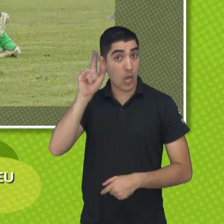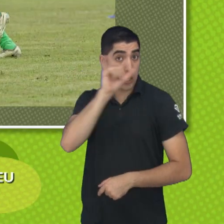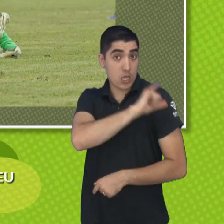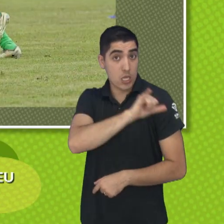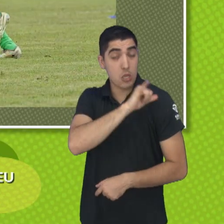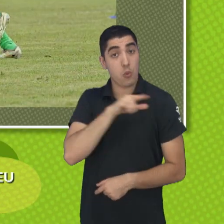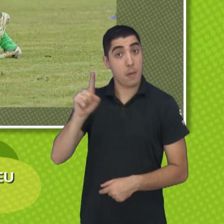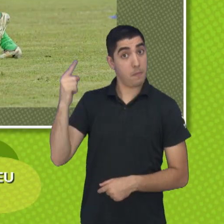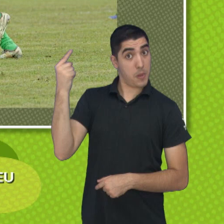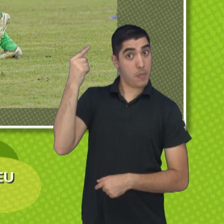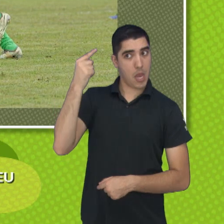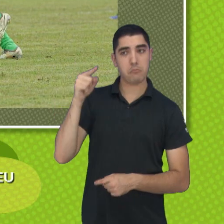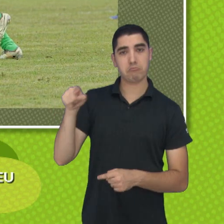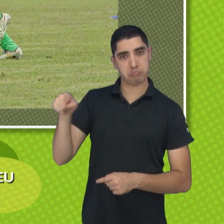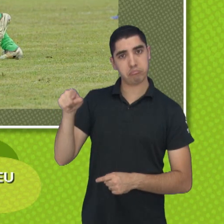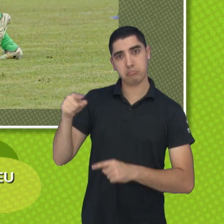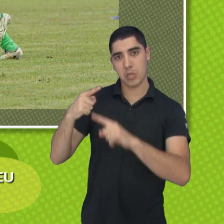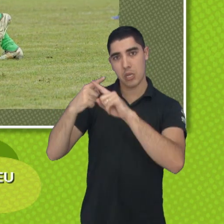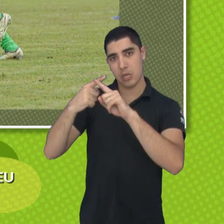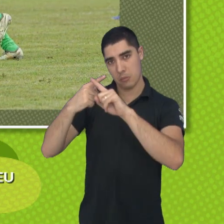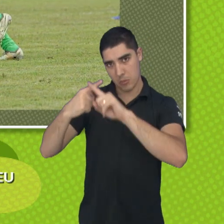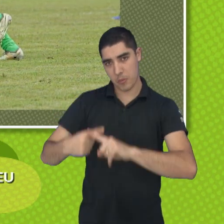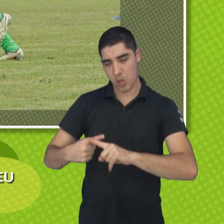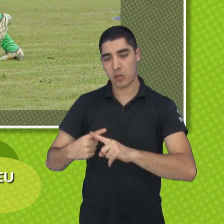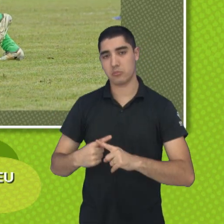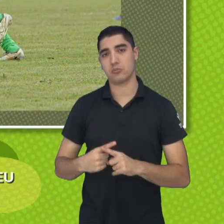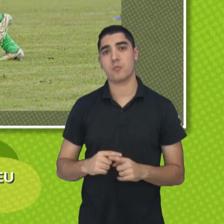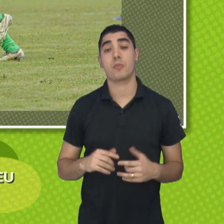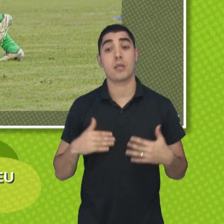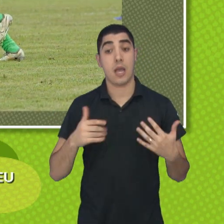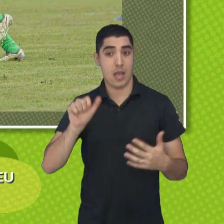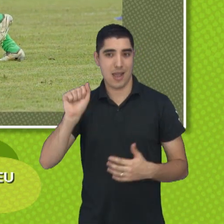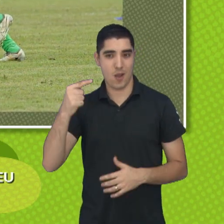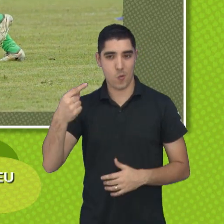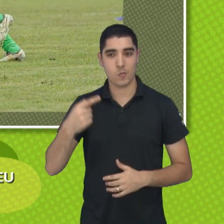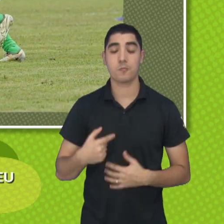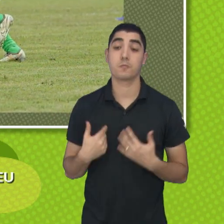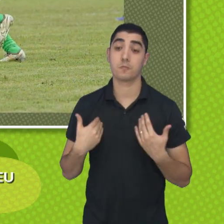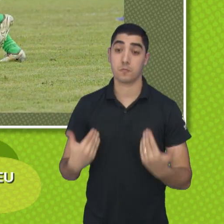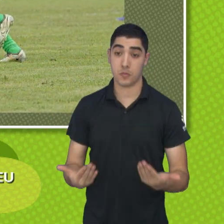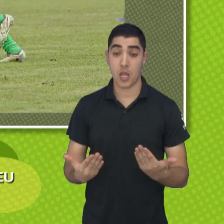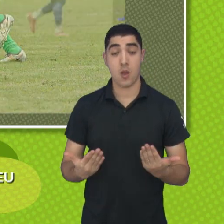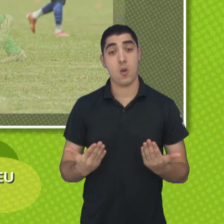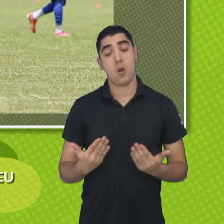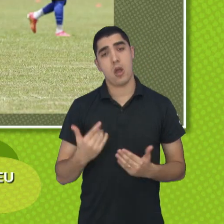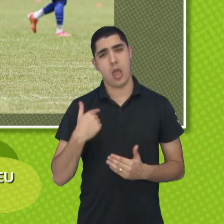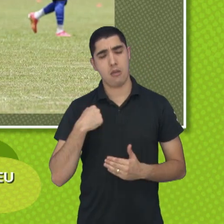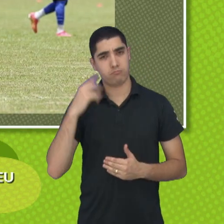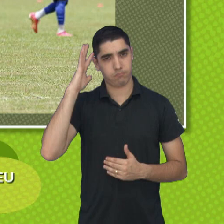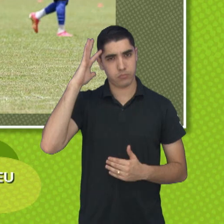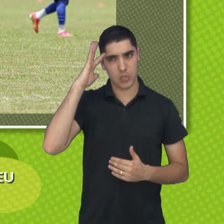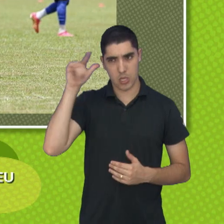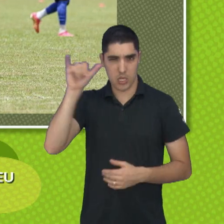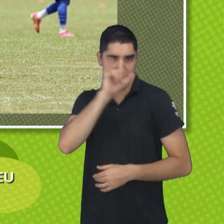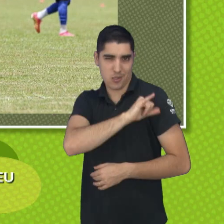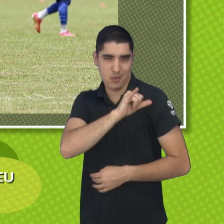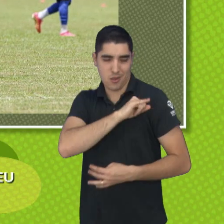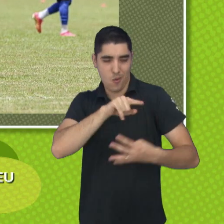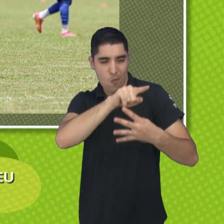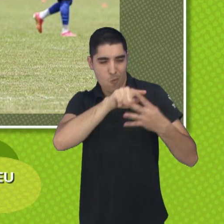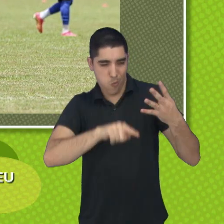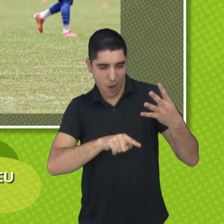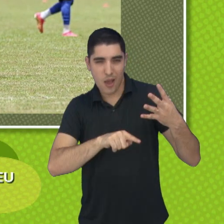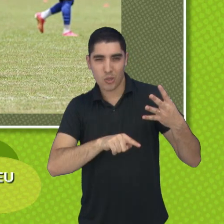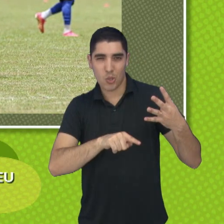ou menos medindo forças com a Série A2 do Campeonato Paulista, né? Tirando os 4 grandes do Rio de Janeiro, você pega o